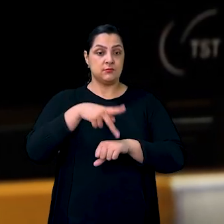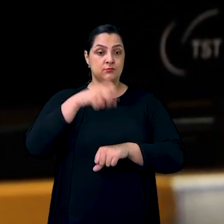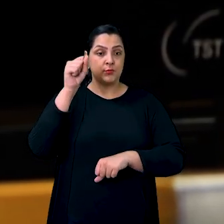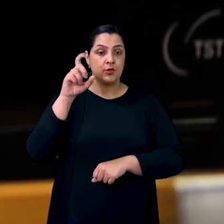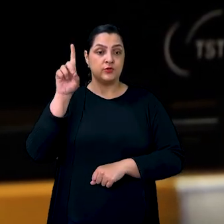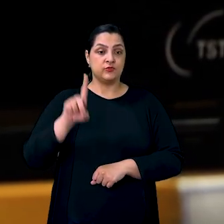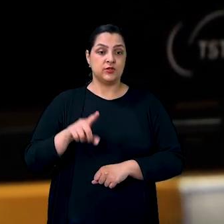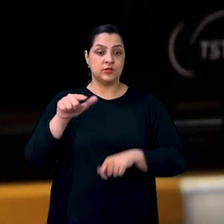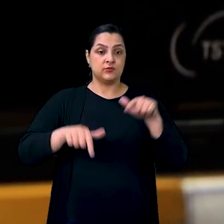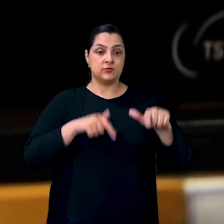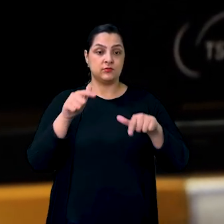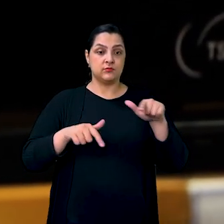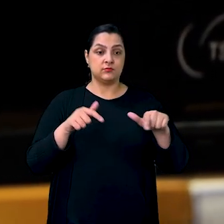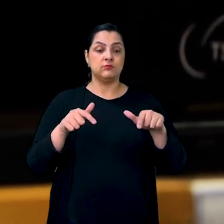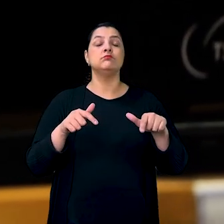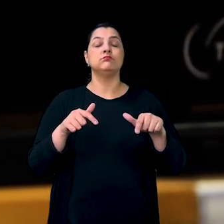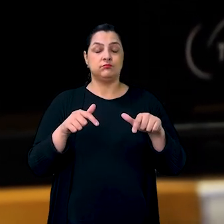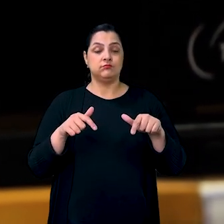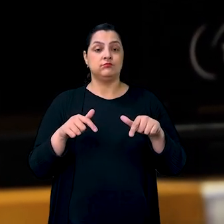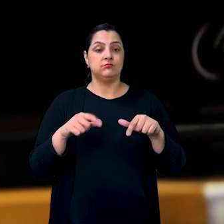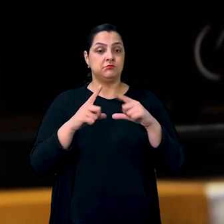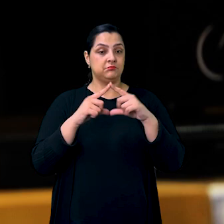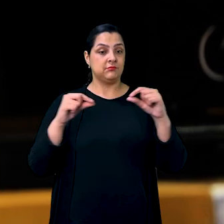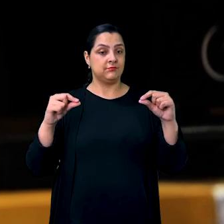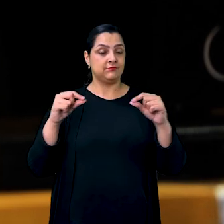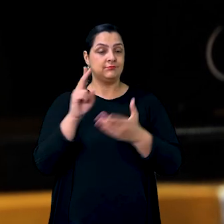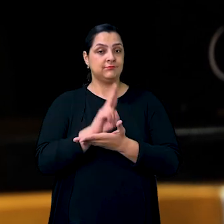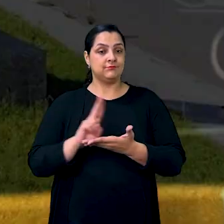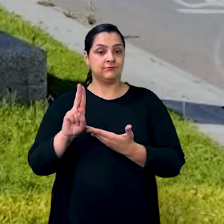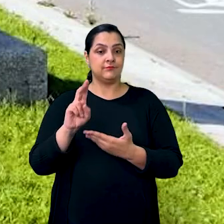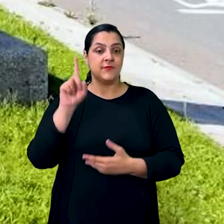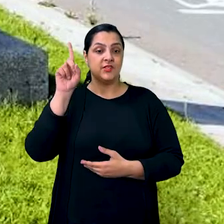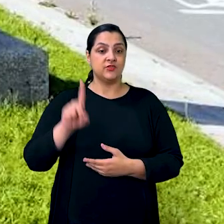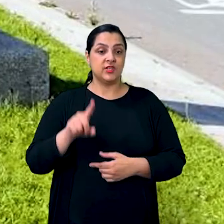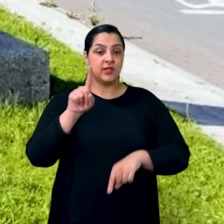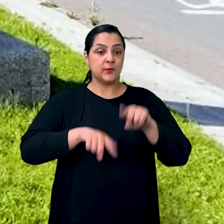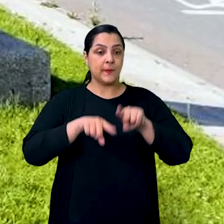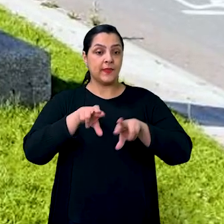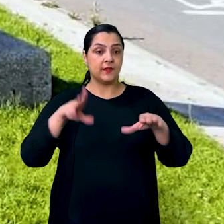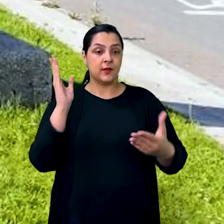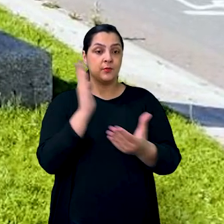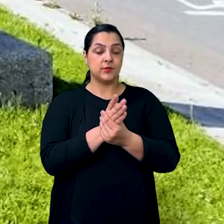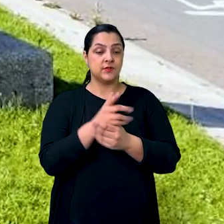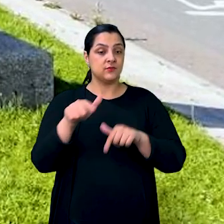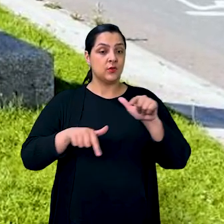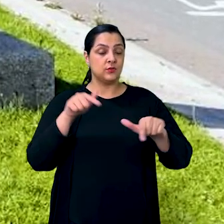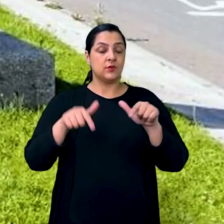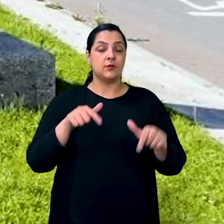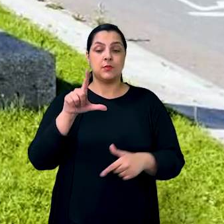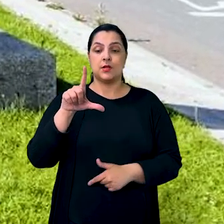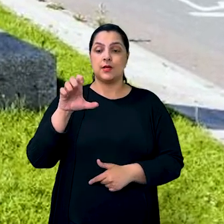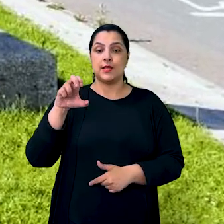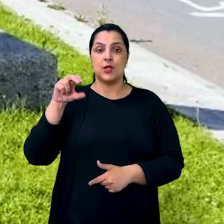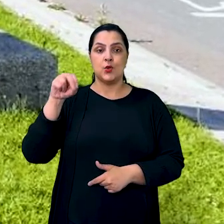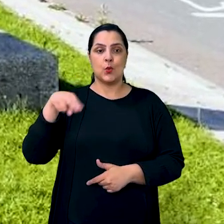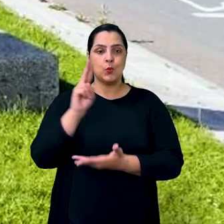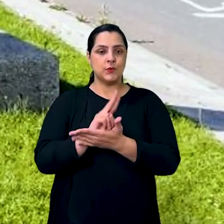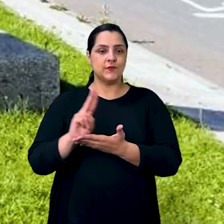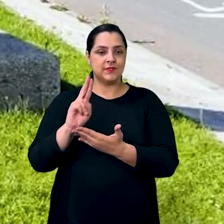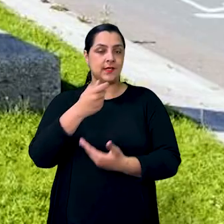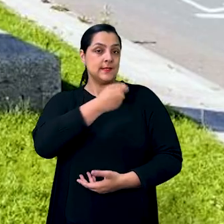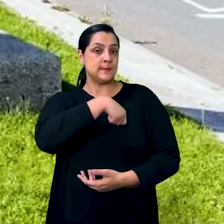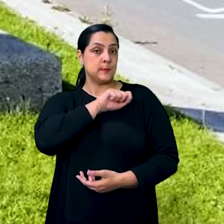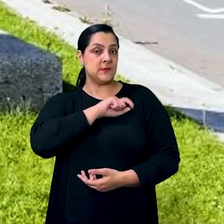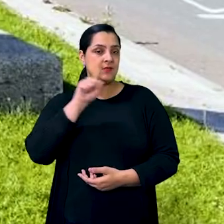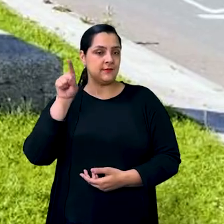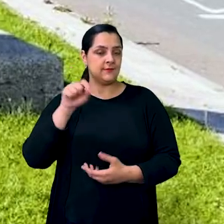em Direito do Trabalho pelo Centro de Ensino Unificado de Brasília e em Direito Material e Processual do Trabalho pela Universidade de